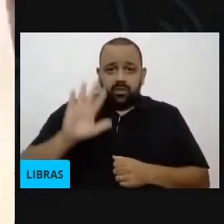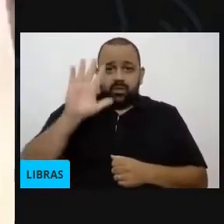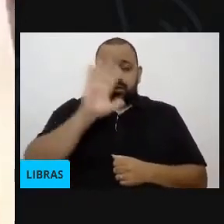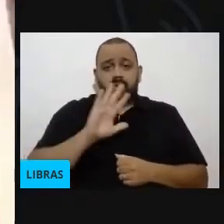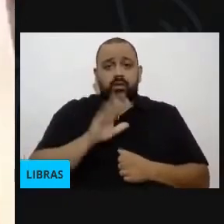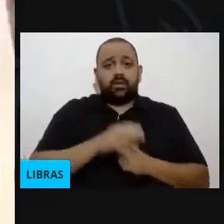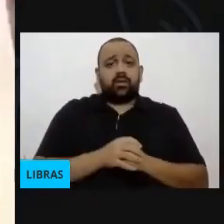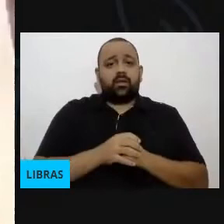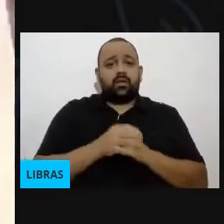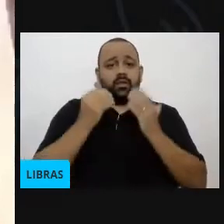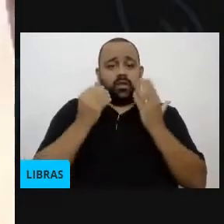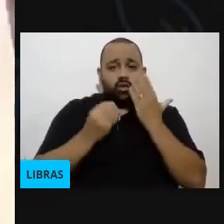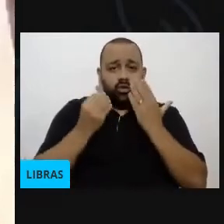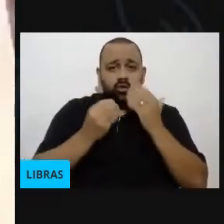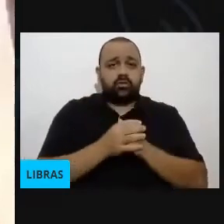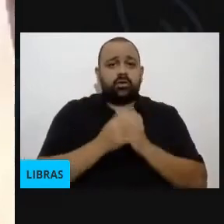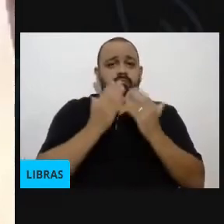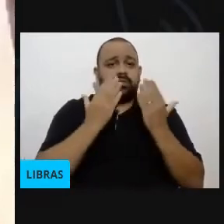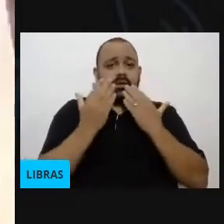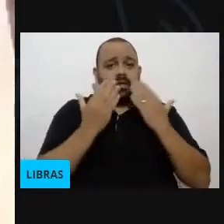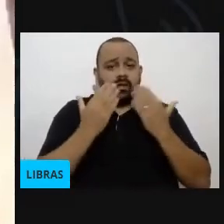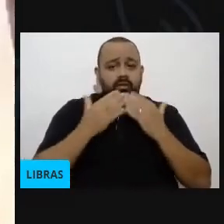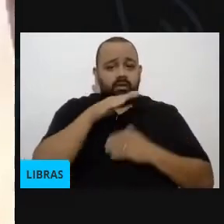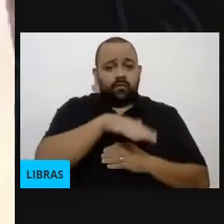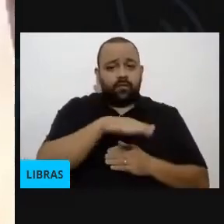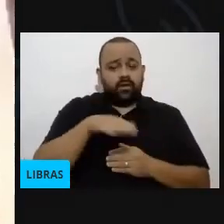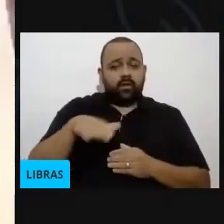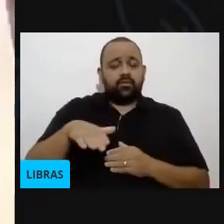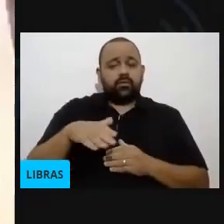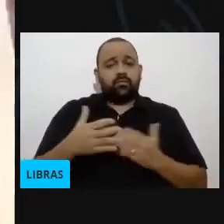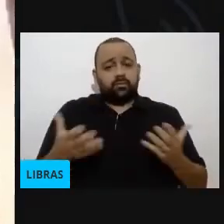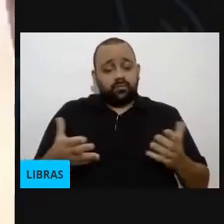Psiquiatria Infantil e Profissões Afins, a ABNEP.